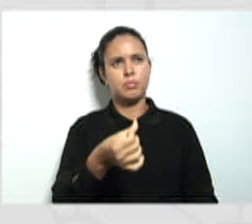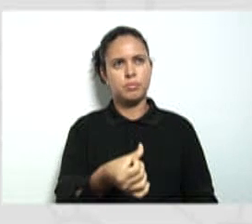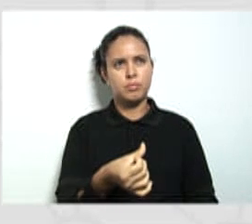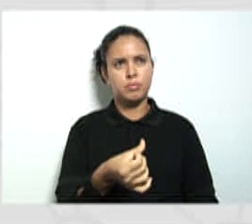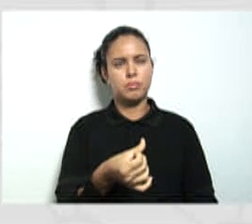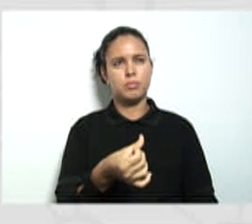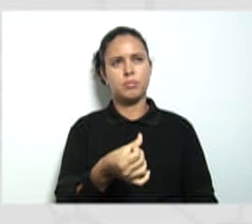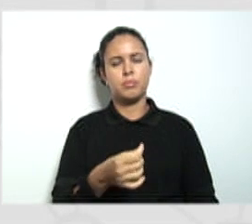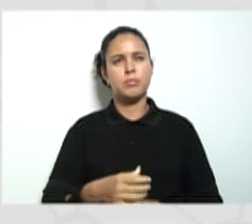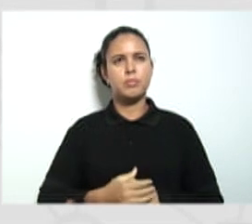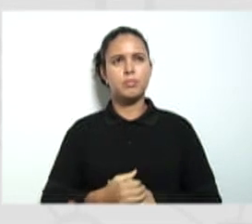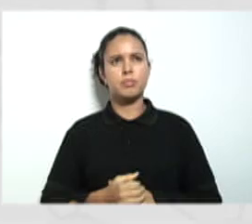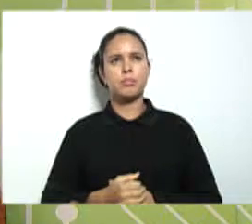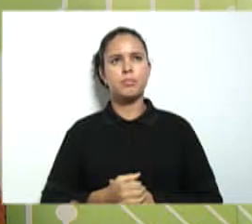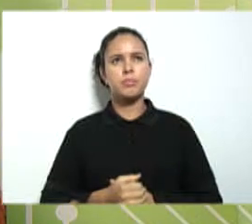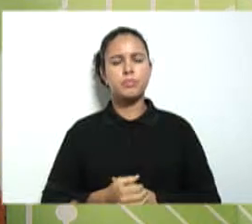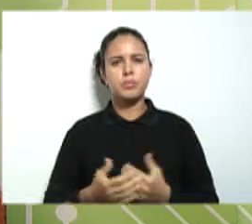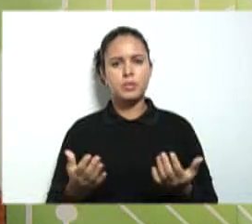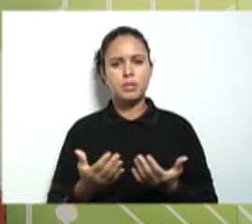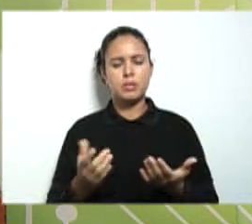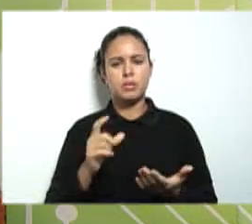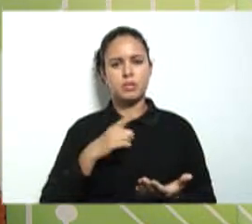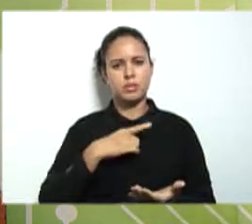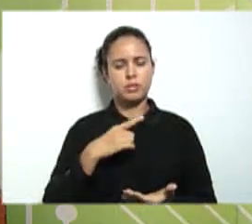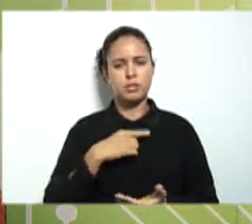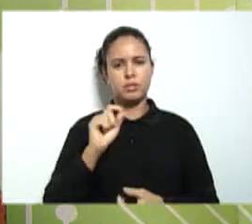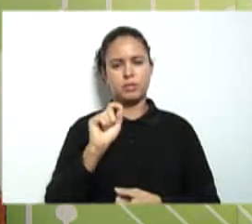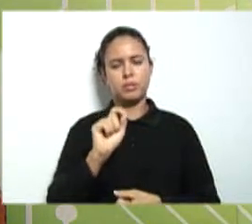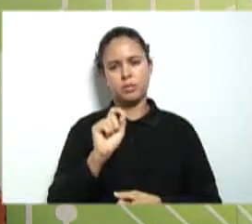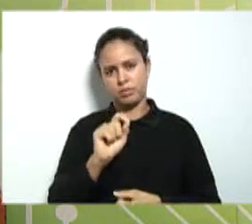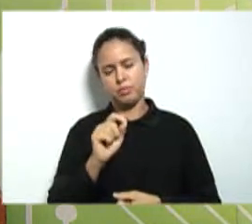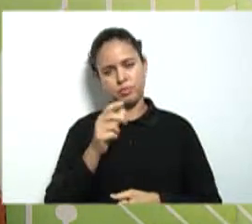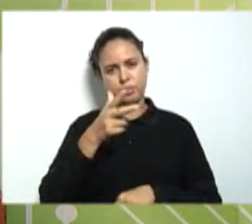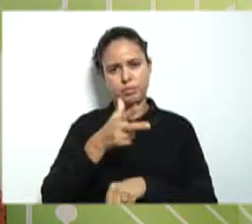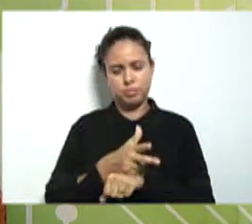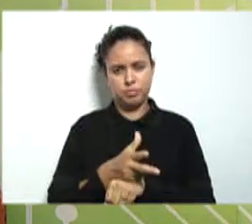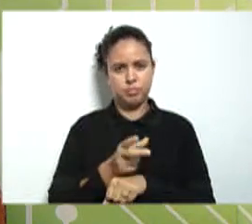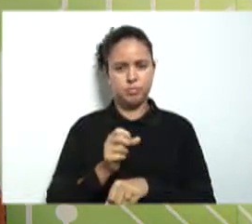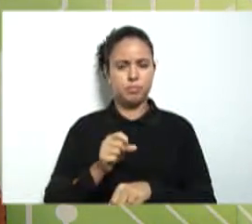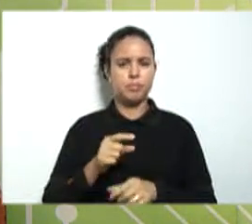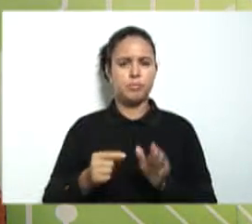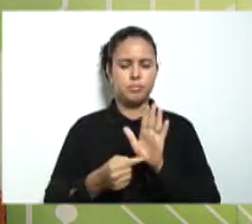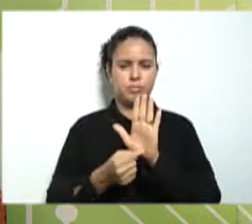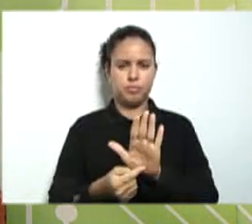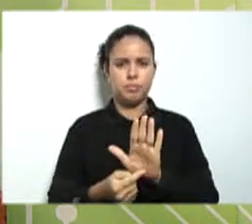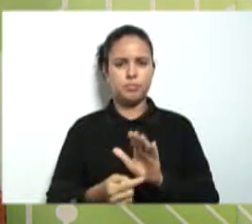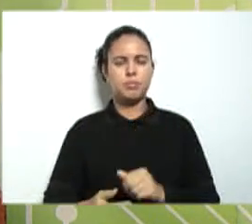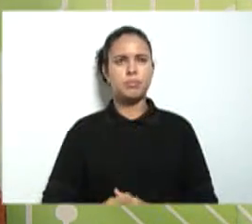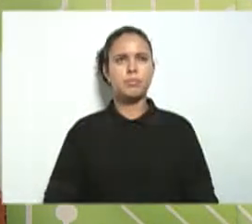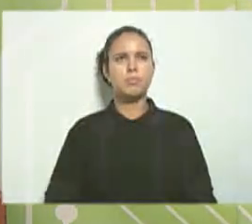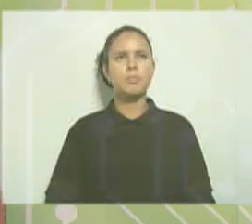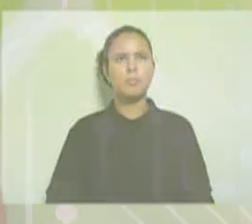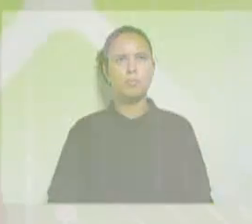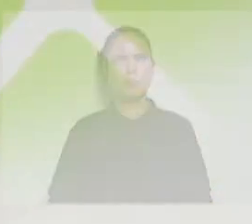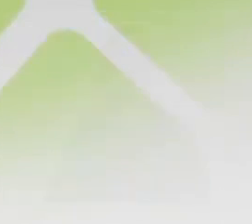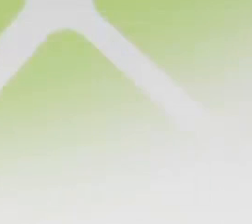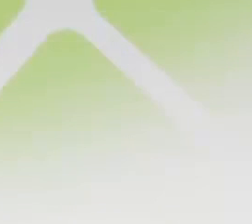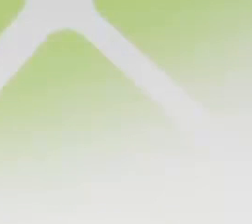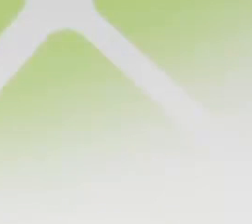sul. Nós preparamos um material para tentar ilustrar um pouquinho como funcionam essas cooperativas.